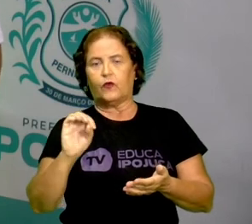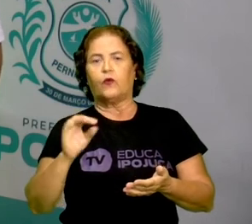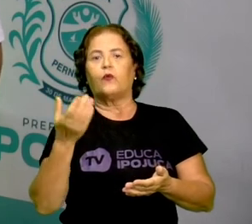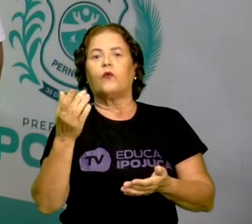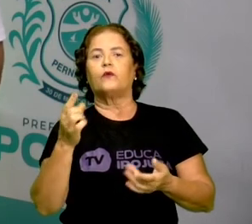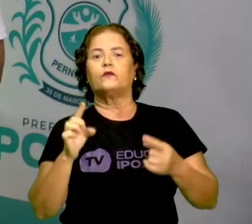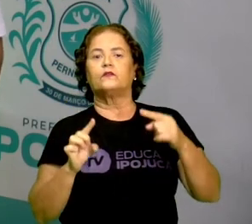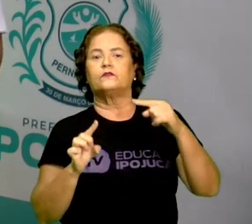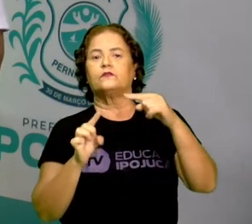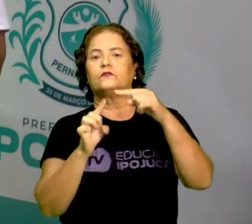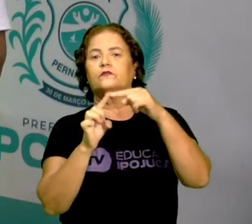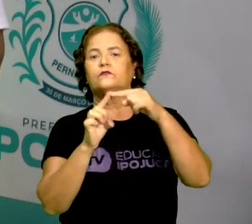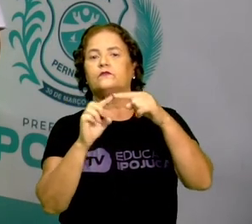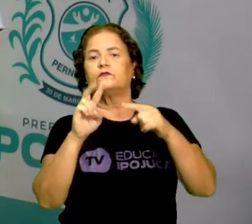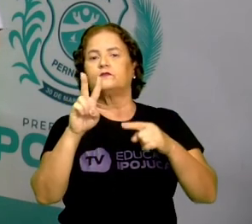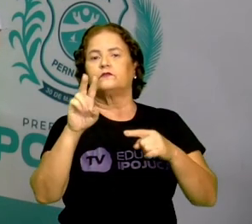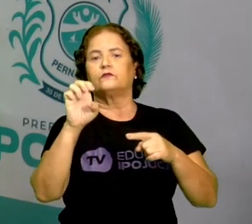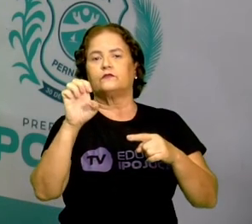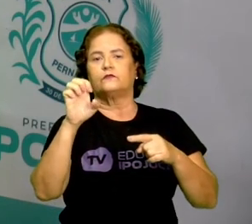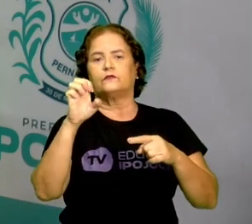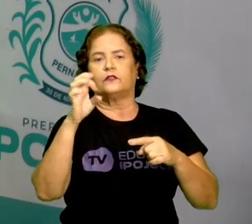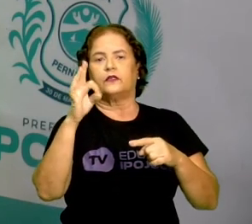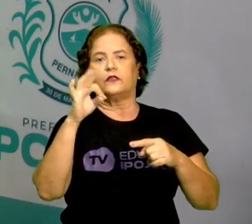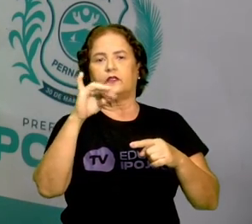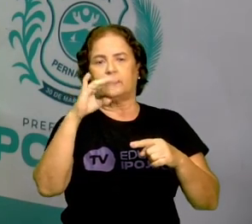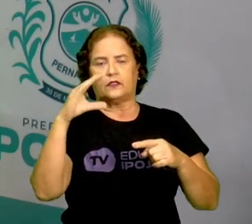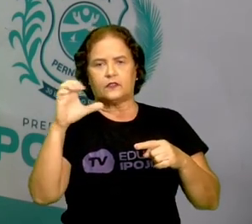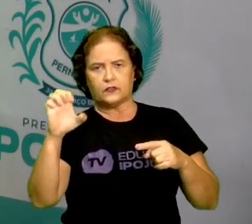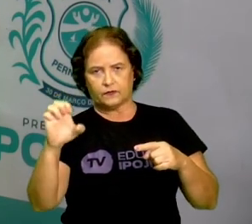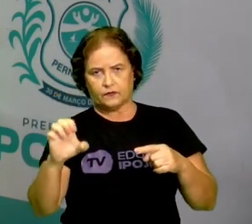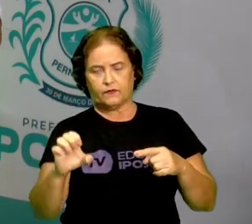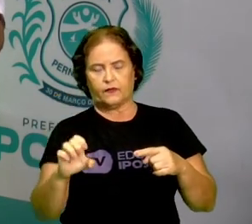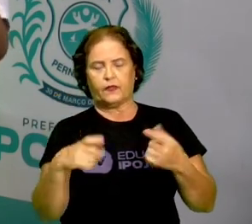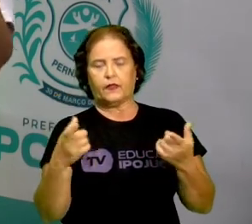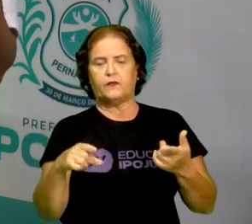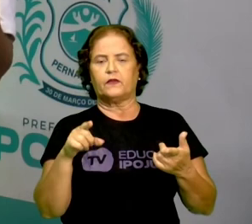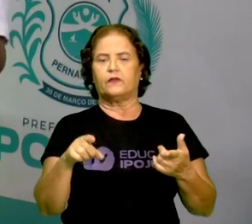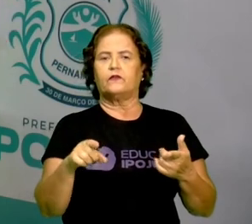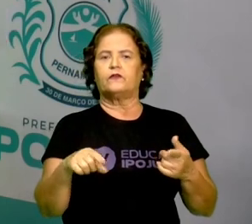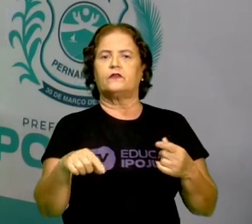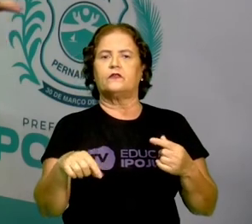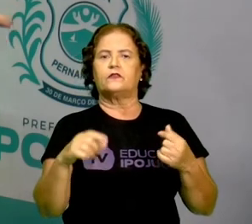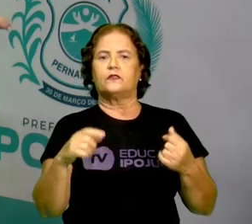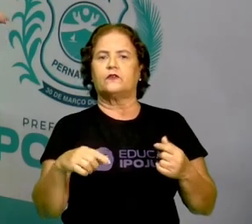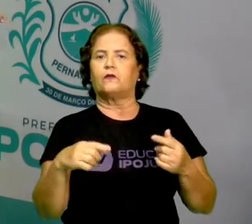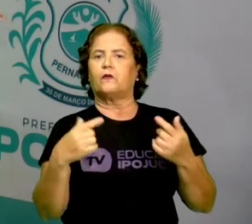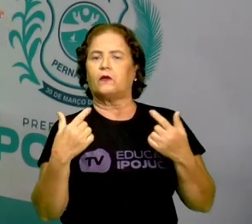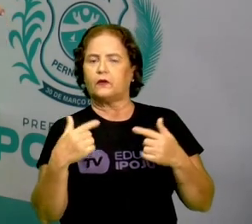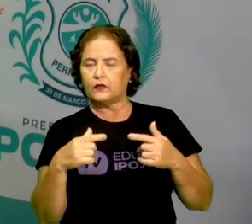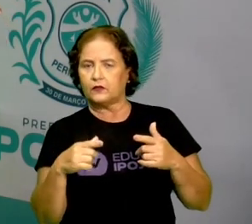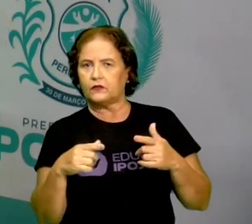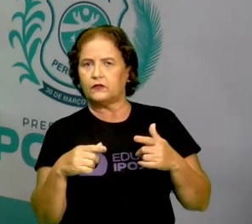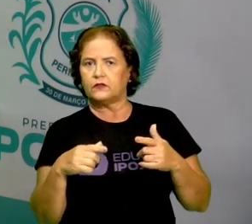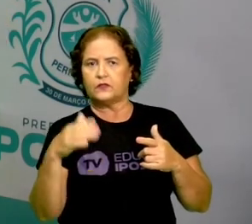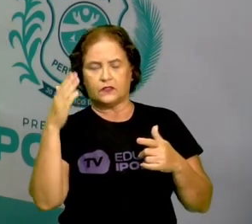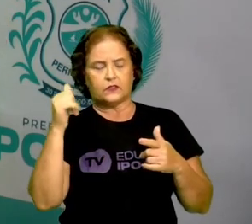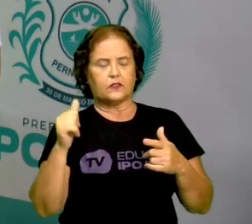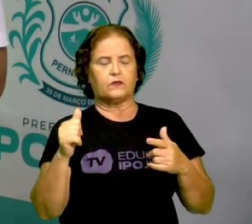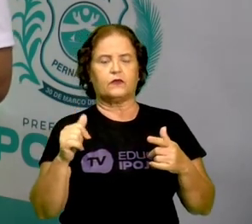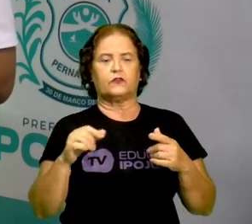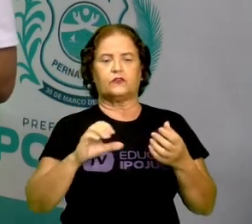ela tem? Para que você comece a ter essa observação de uma forma mais crítica sobre a figura geométrica.